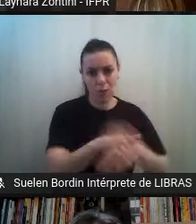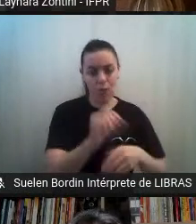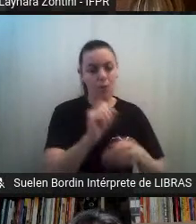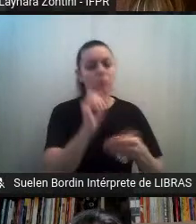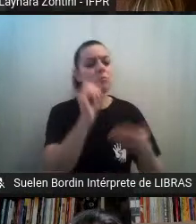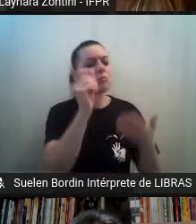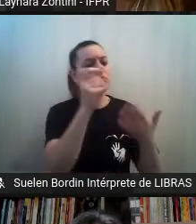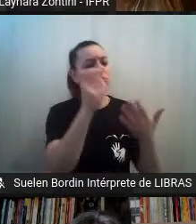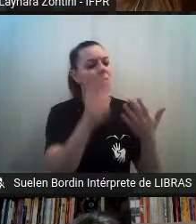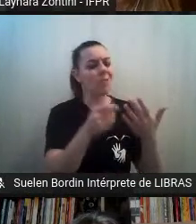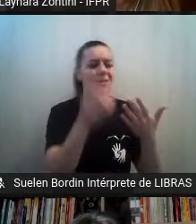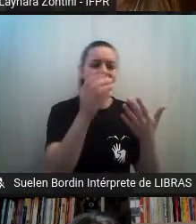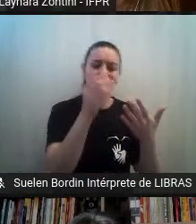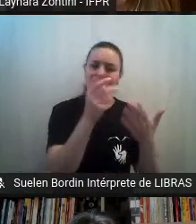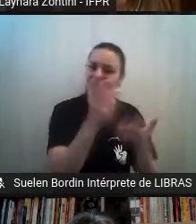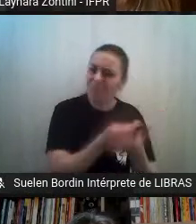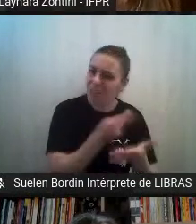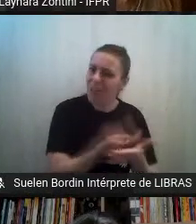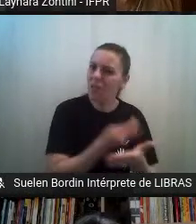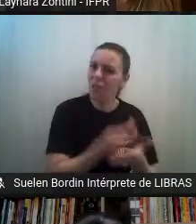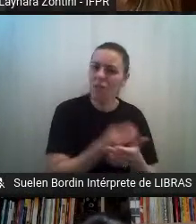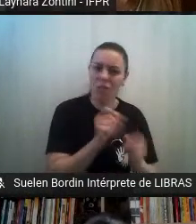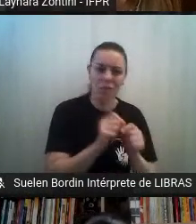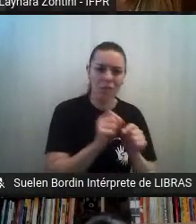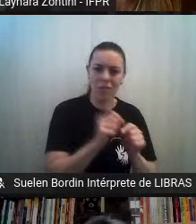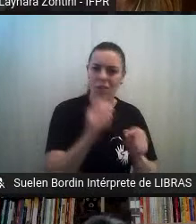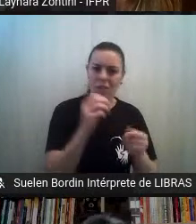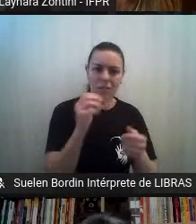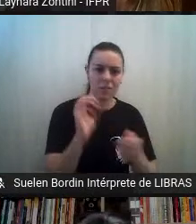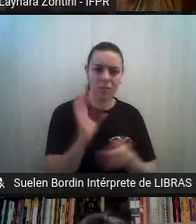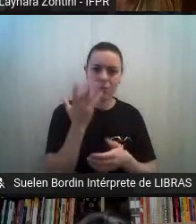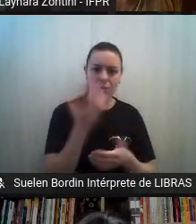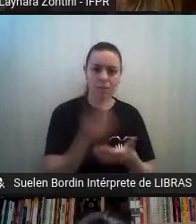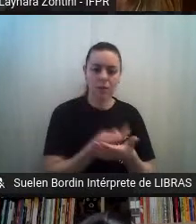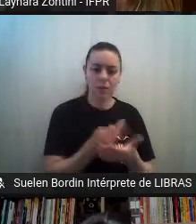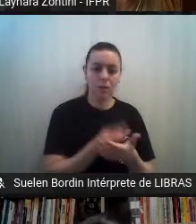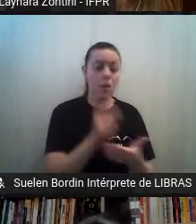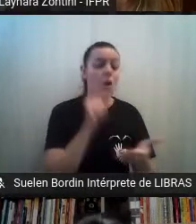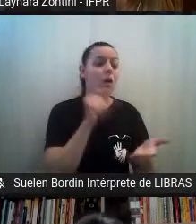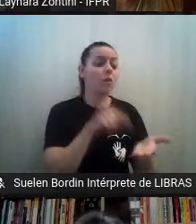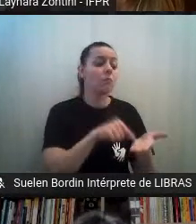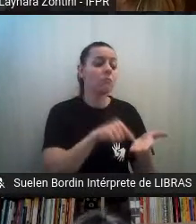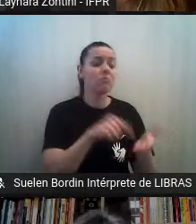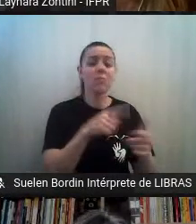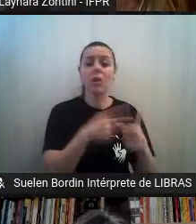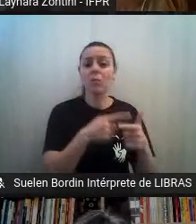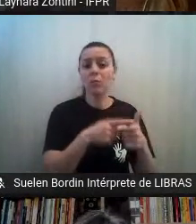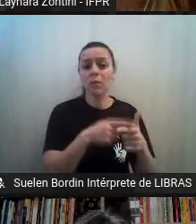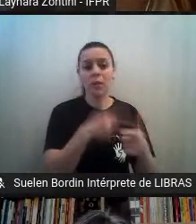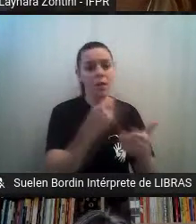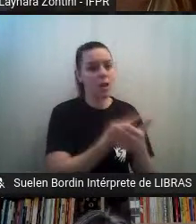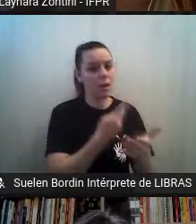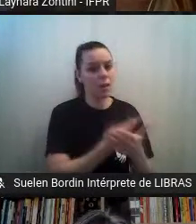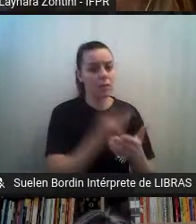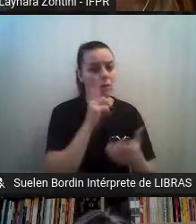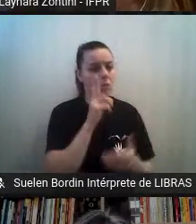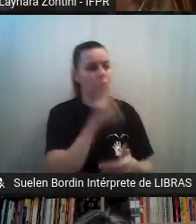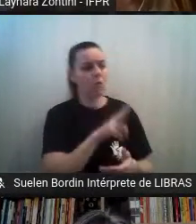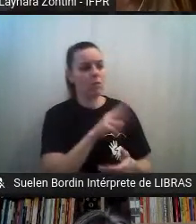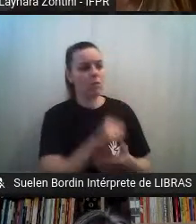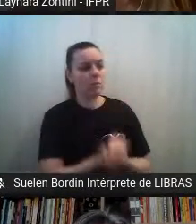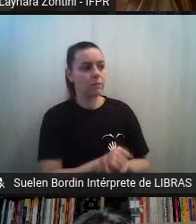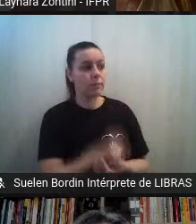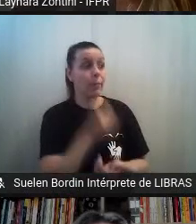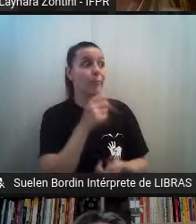você está no nervosismo da prova, você faz uma besteira. E aí ela perguntou ao professor por que isso está errado, não sei o que e tal, e ele olhou para ela e falou, é por isso que o lugar de mulher